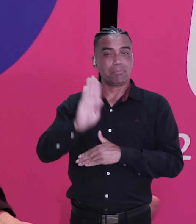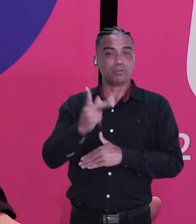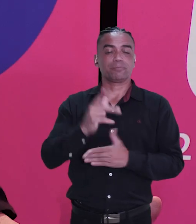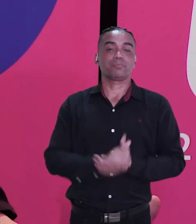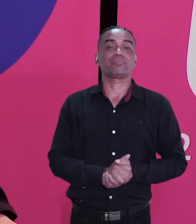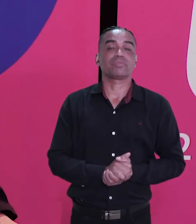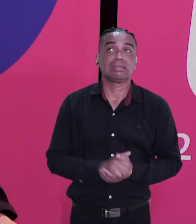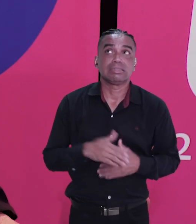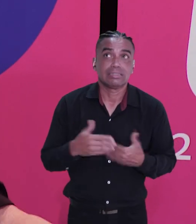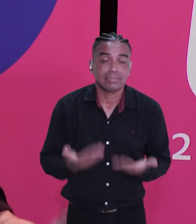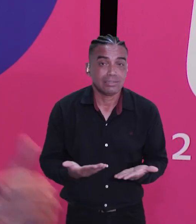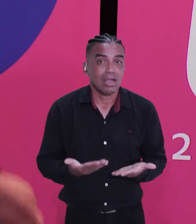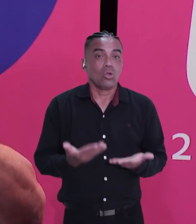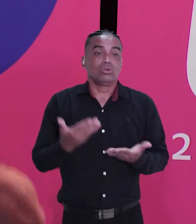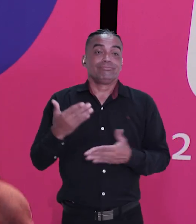Então,